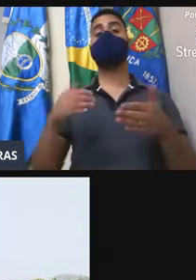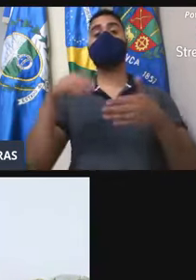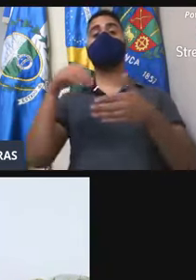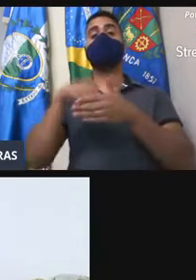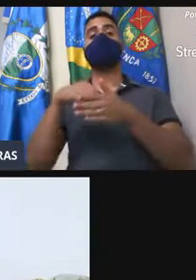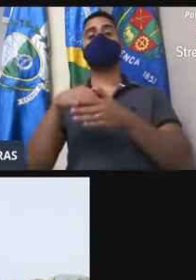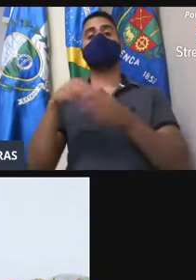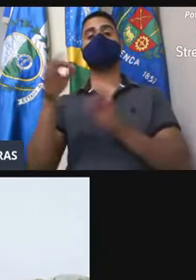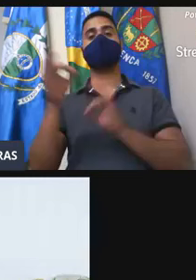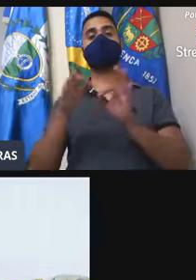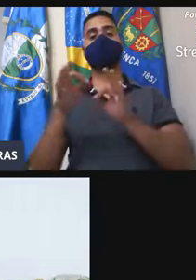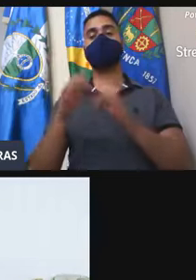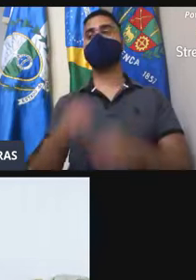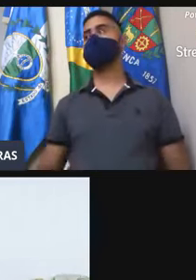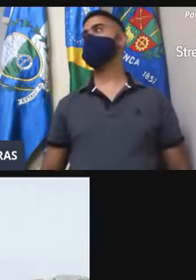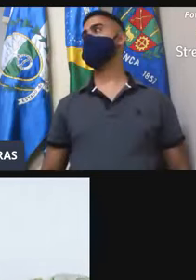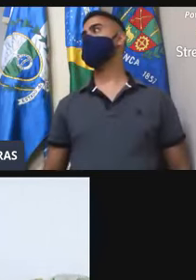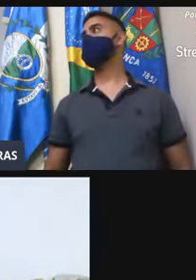si.